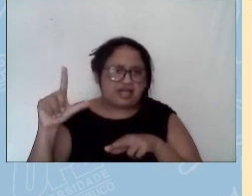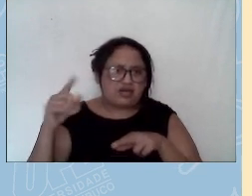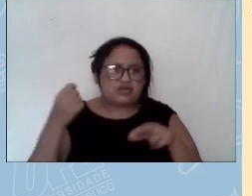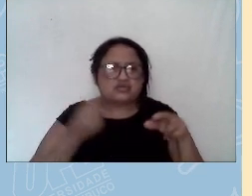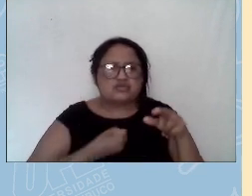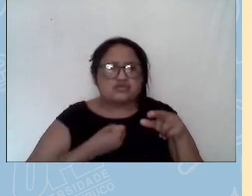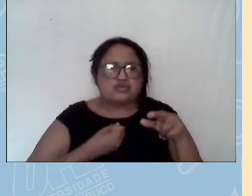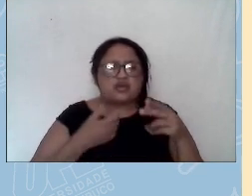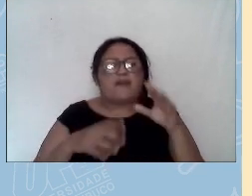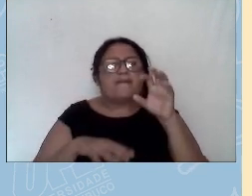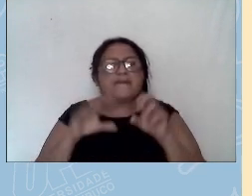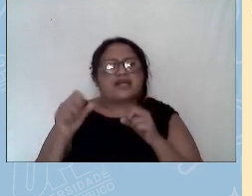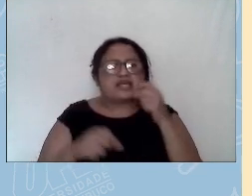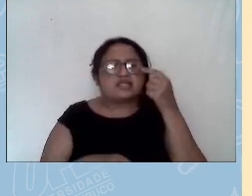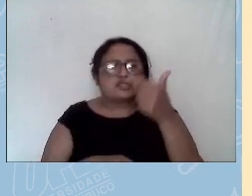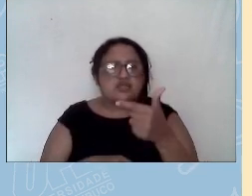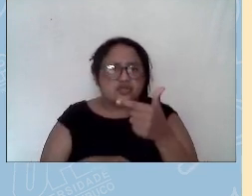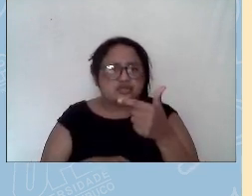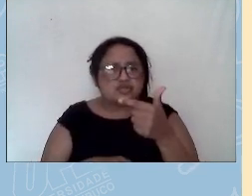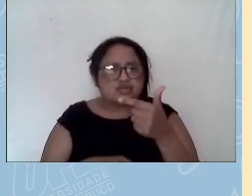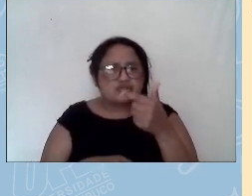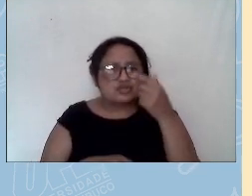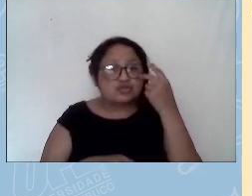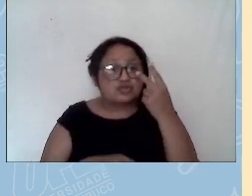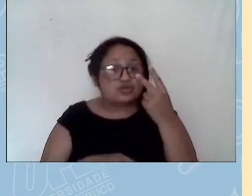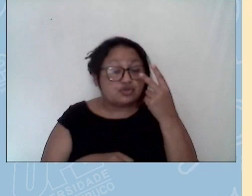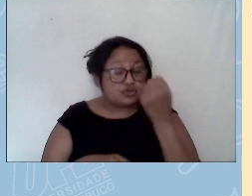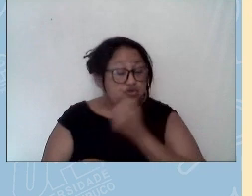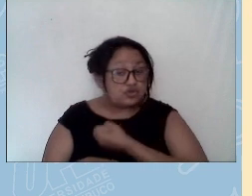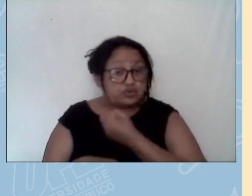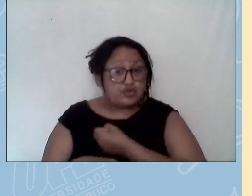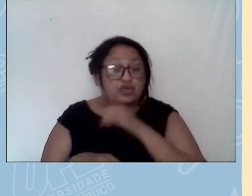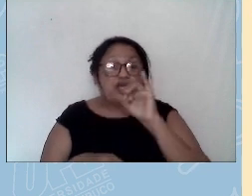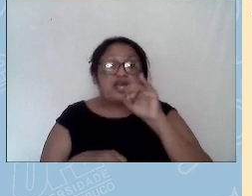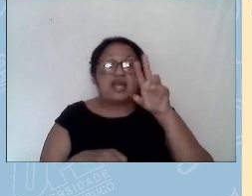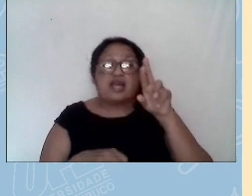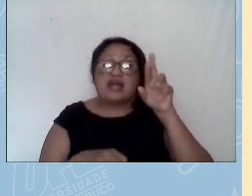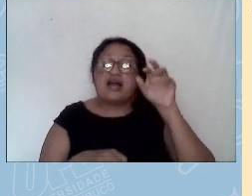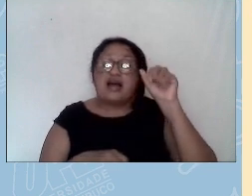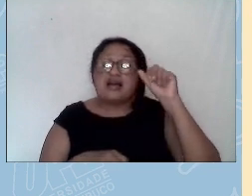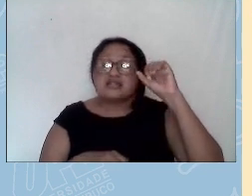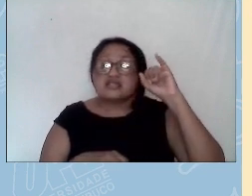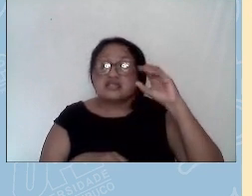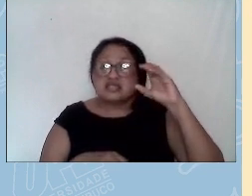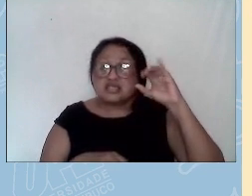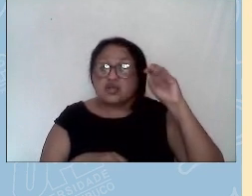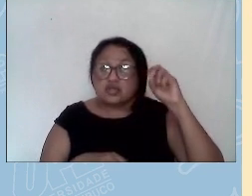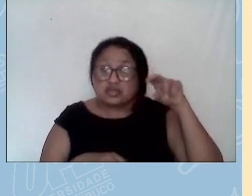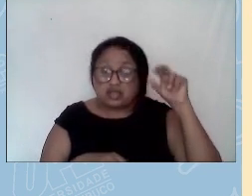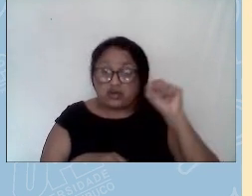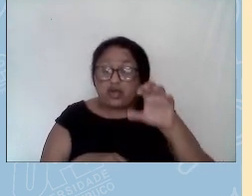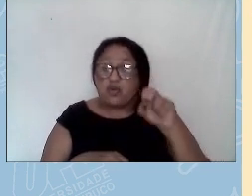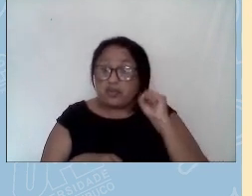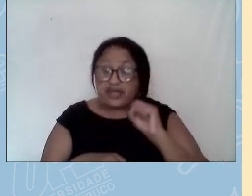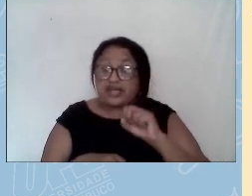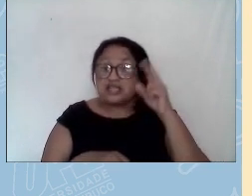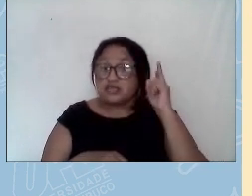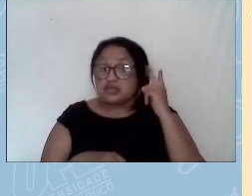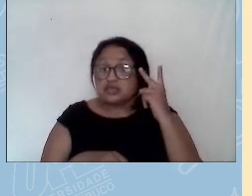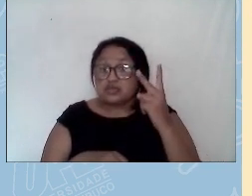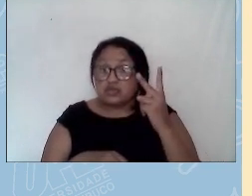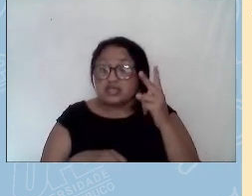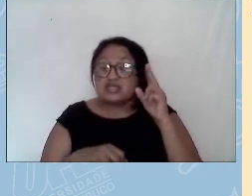números irracionais raiz de 7 e raiz de 7 observe que eu peguei dois irracionais